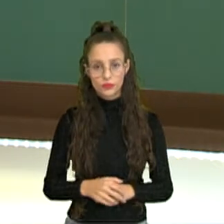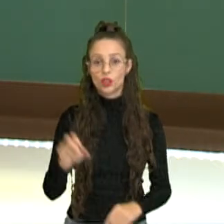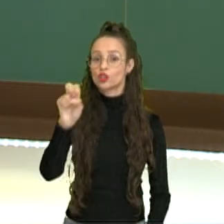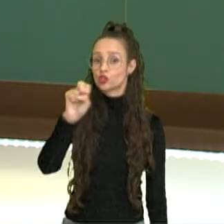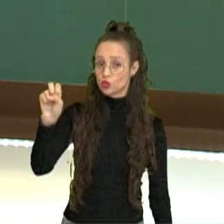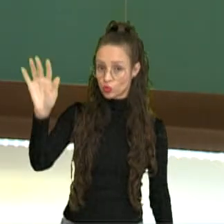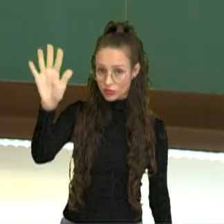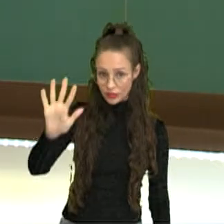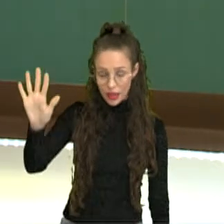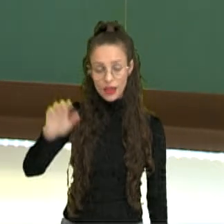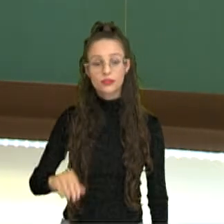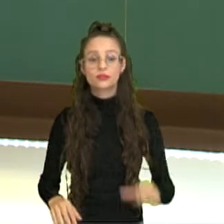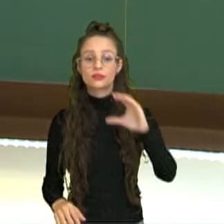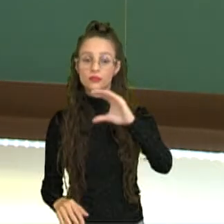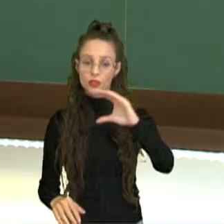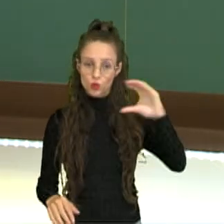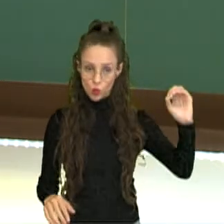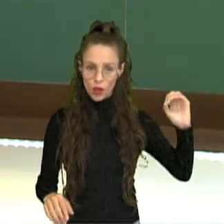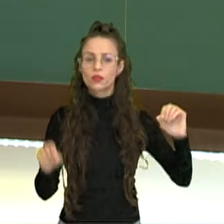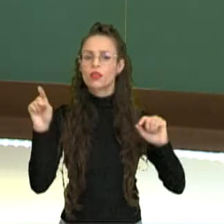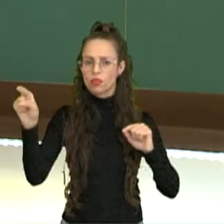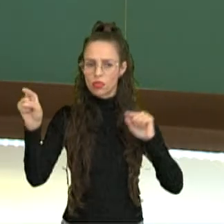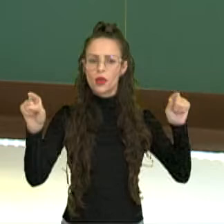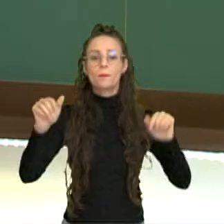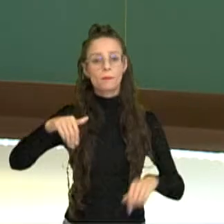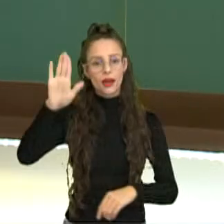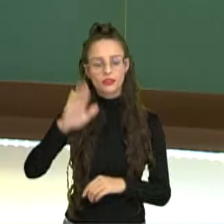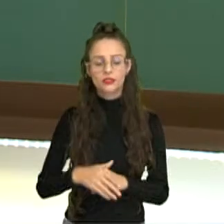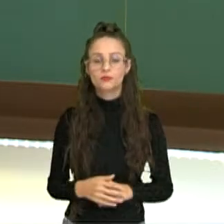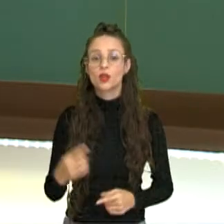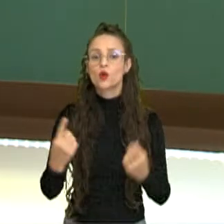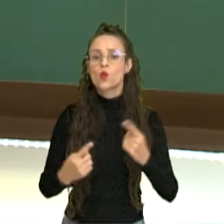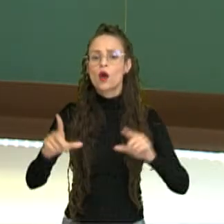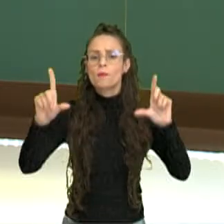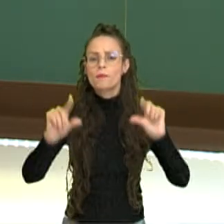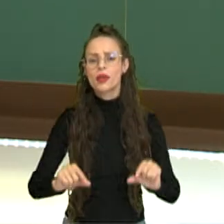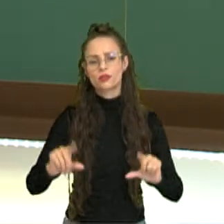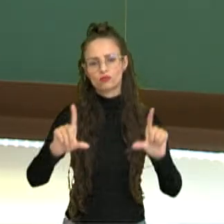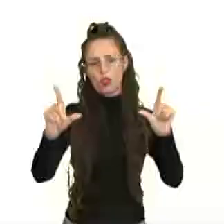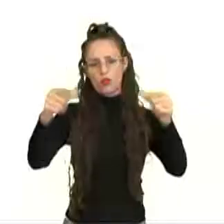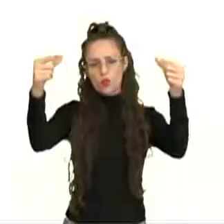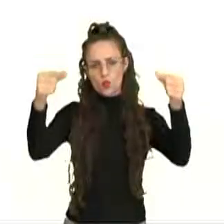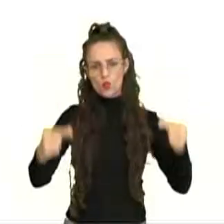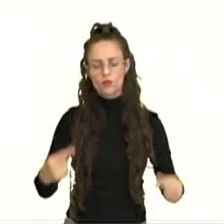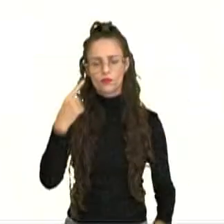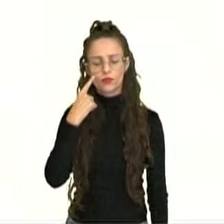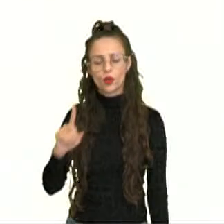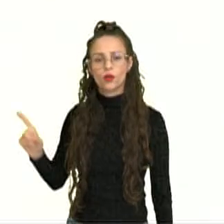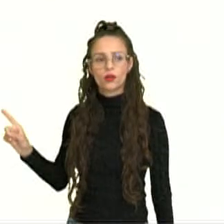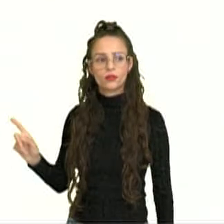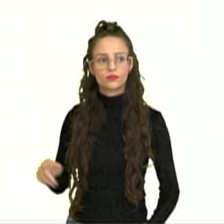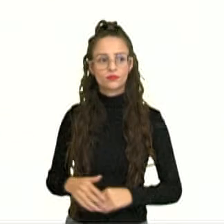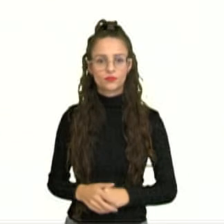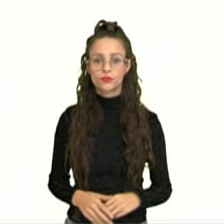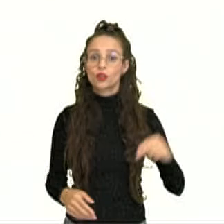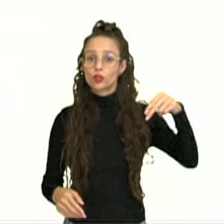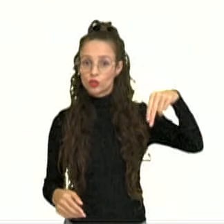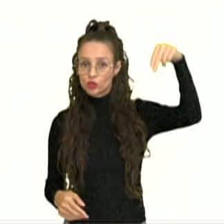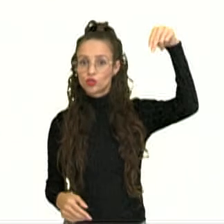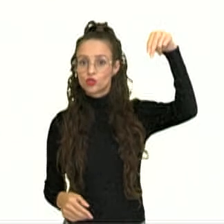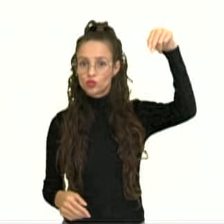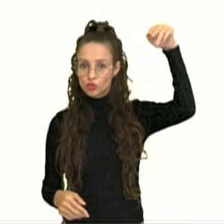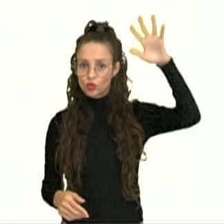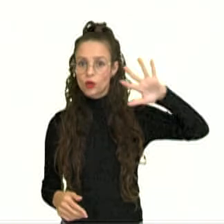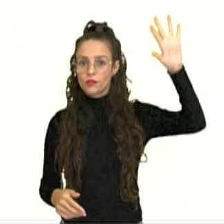sudeste, o centro-oeste, nestas regiões tem o maior número. E qual tem o menor número, olhando só aqui? O nordeste. Eu